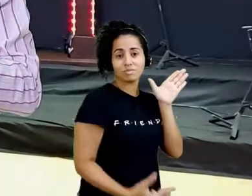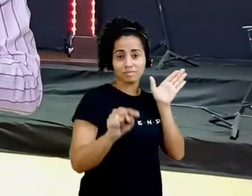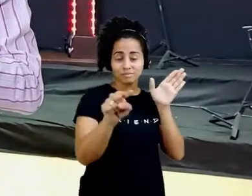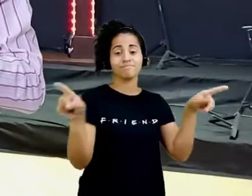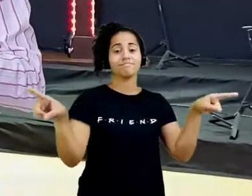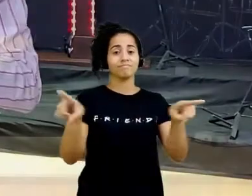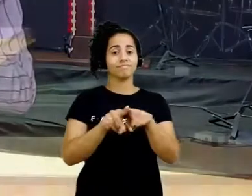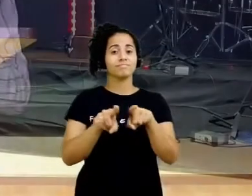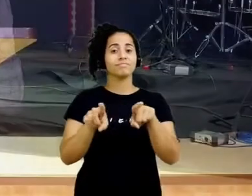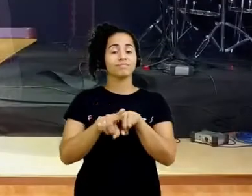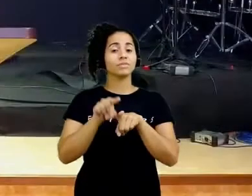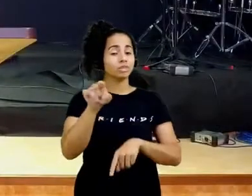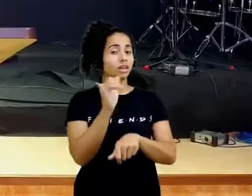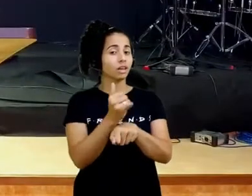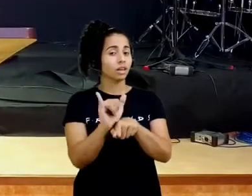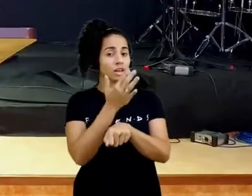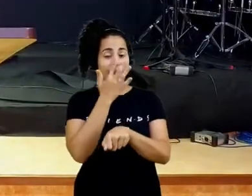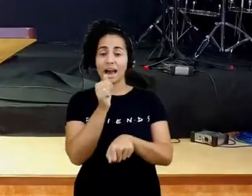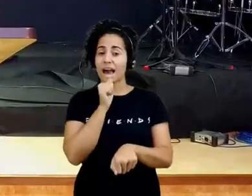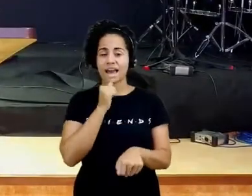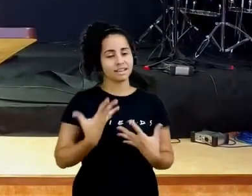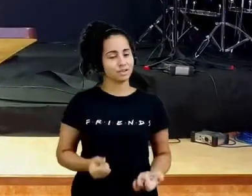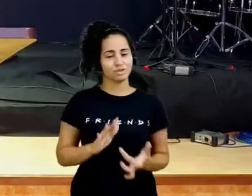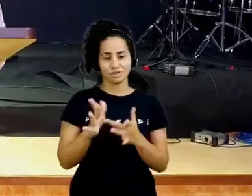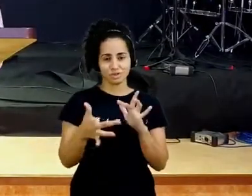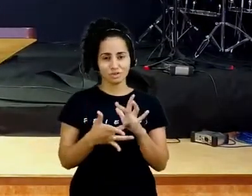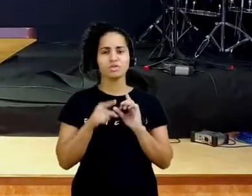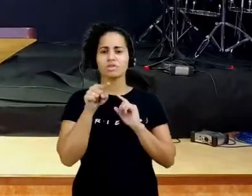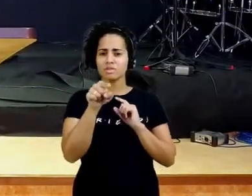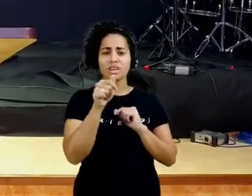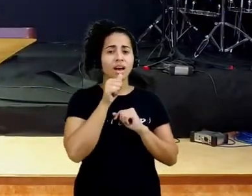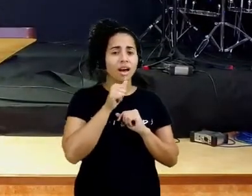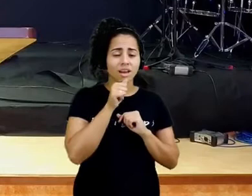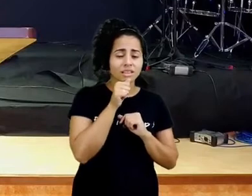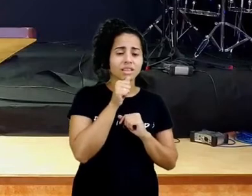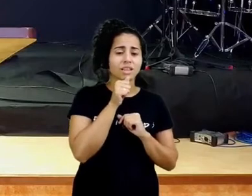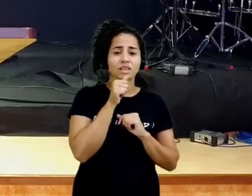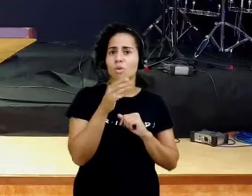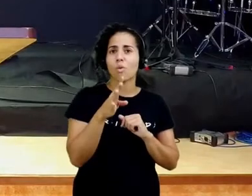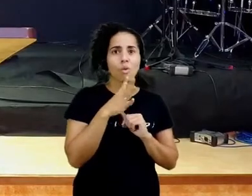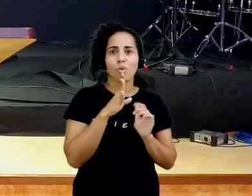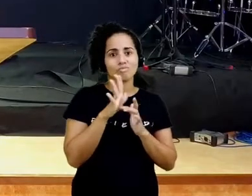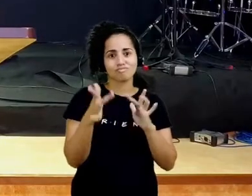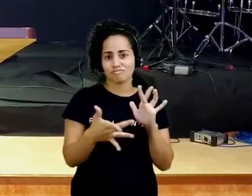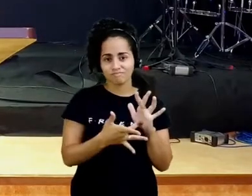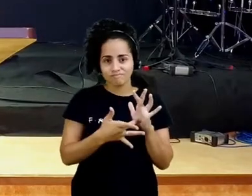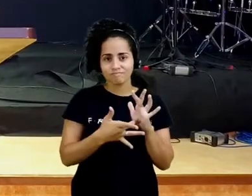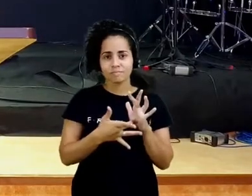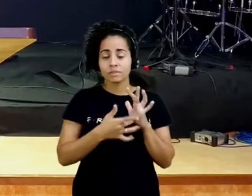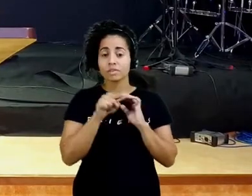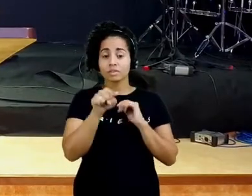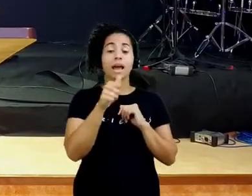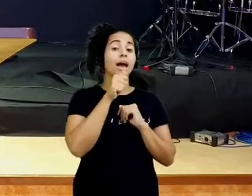também, queridos, você ouvinte que ainda não tem Jesus como seu Senhor e Salvador, você que ainda não conhece esse Jesus,